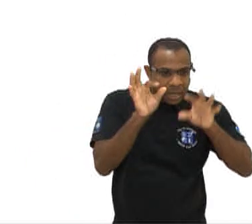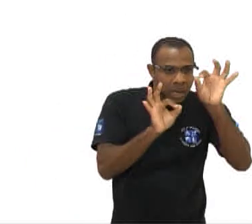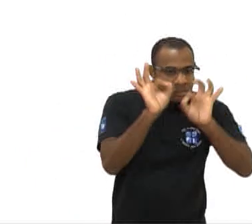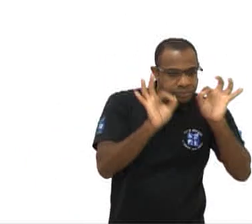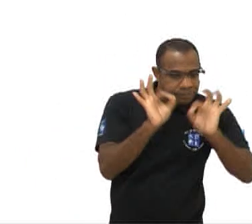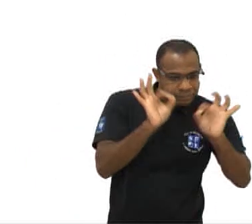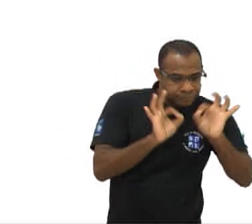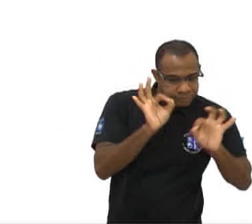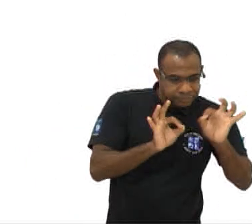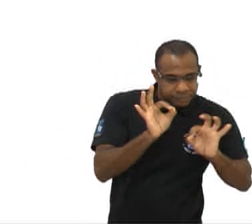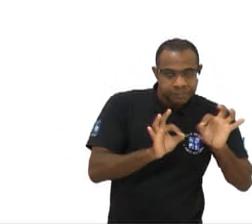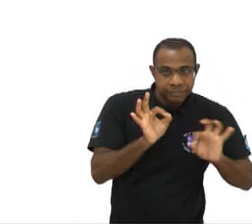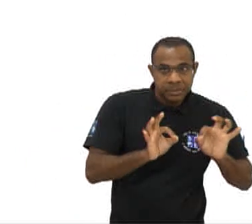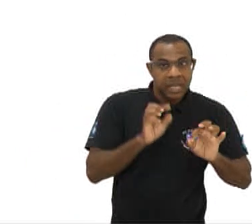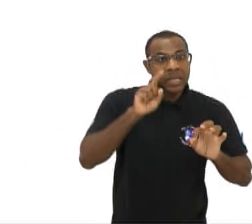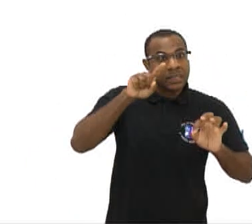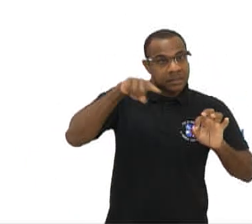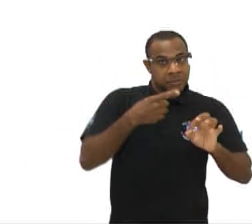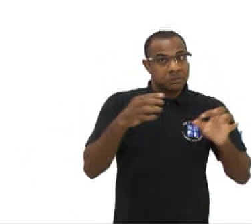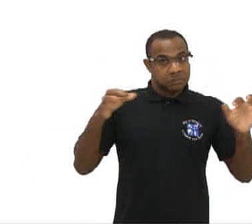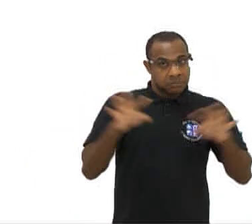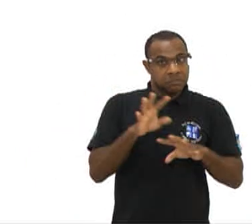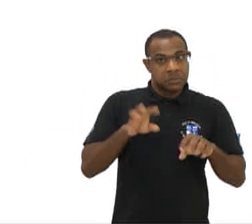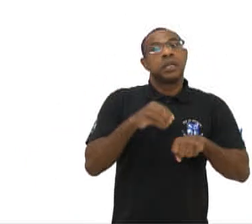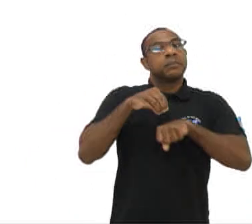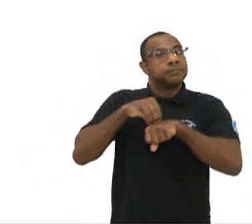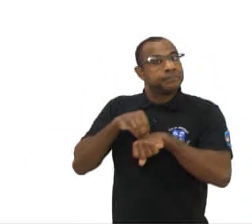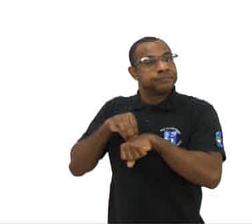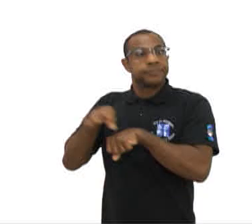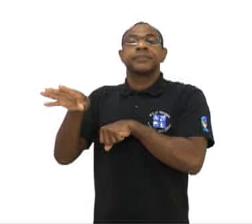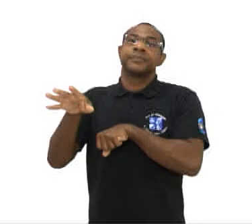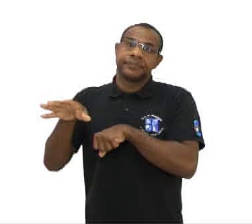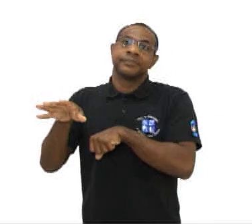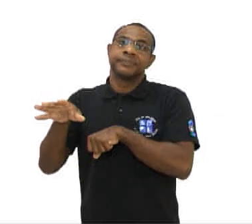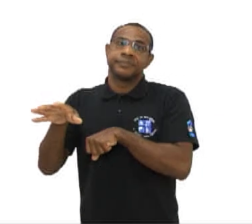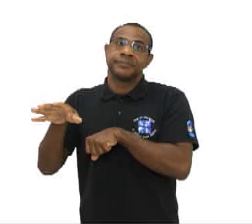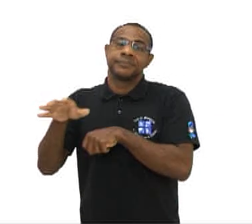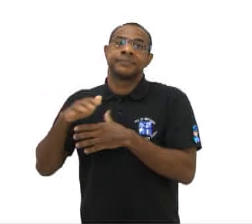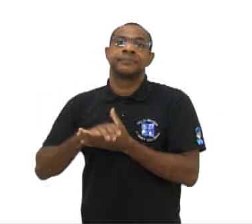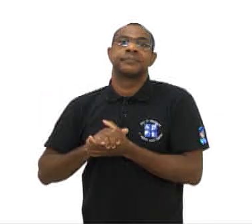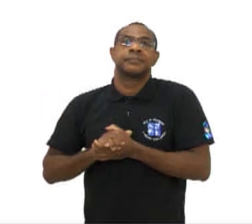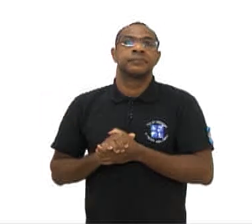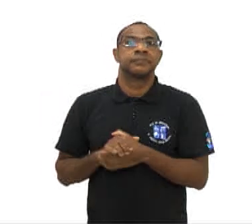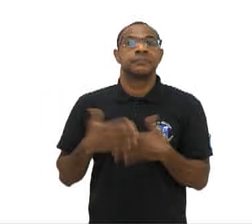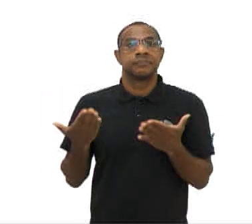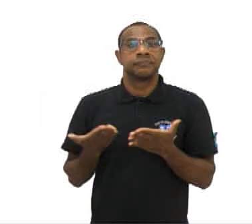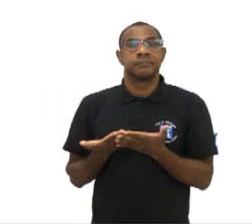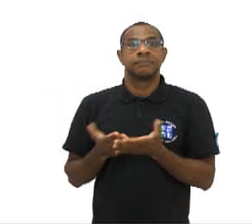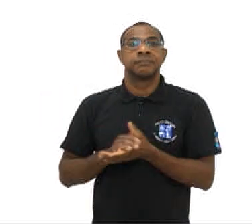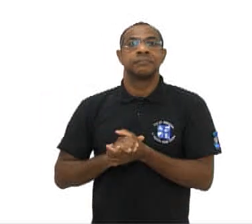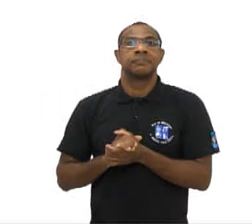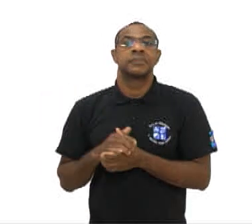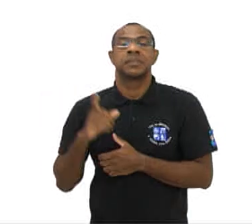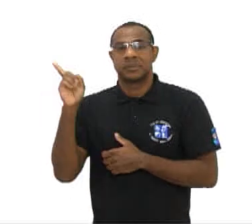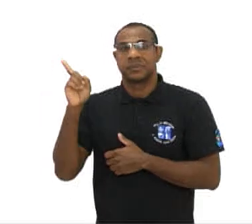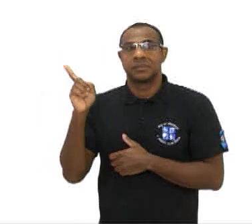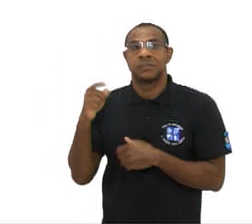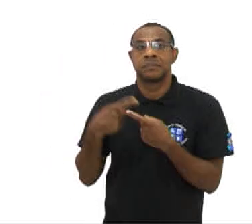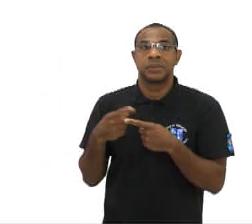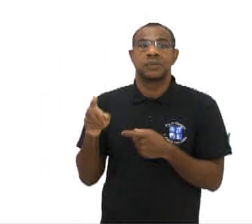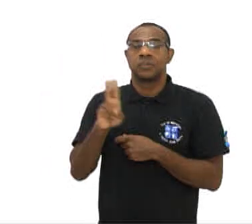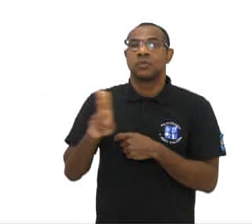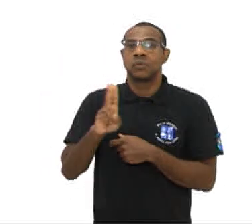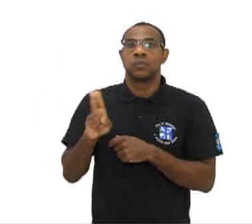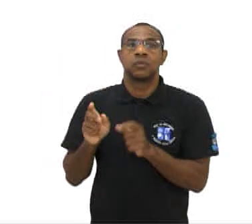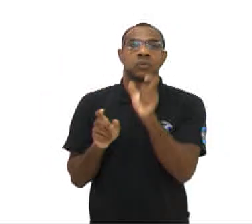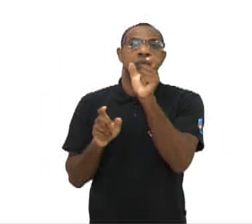levará algum tempo, resultando em notícias divulgadas mais lentamente. Então, justifica a utilização do